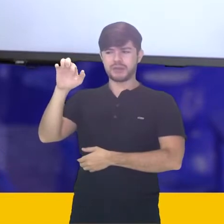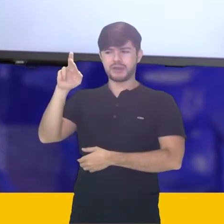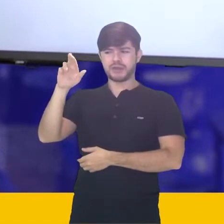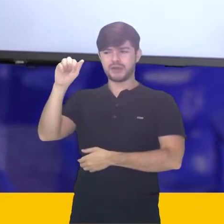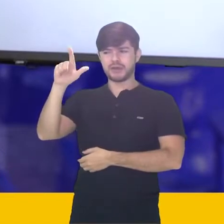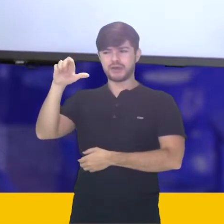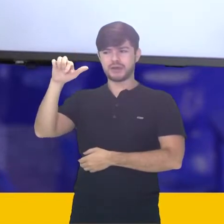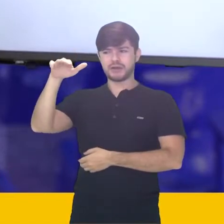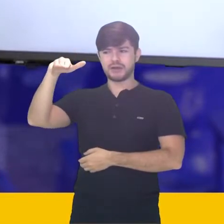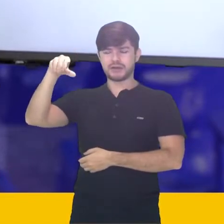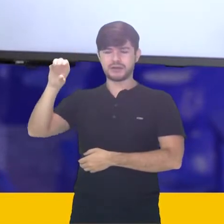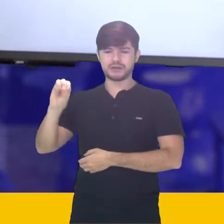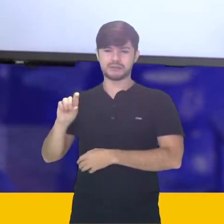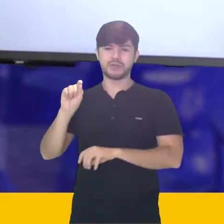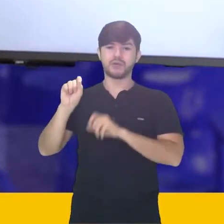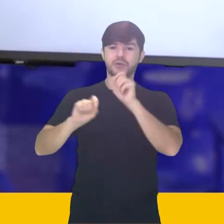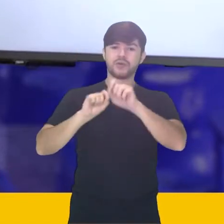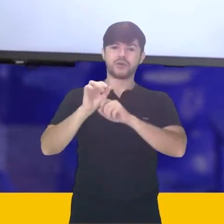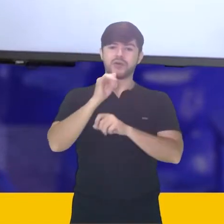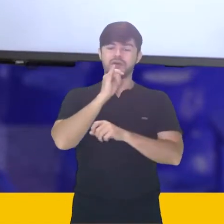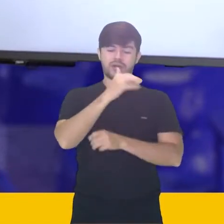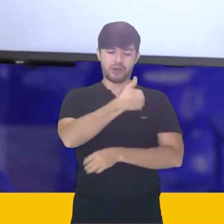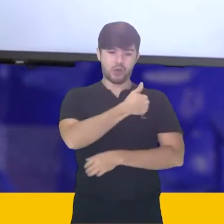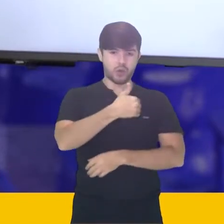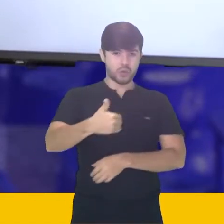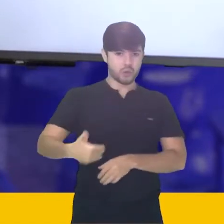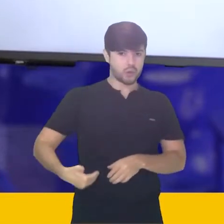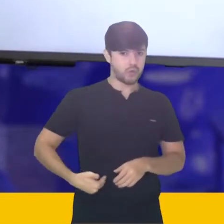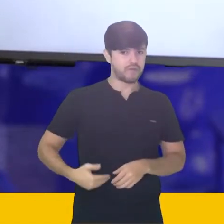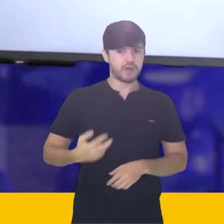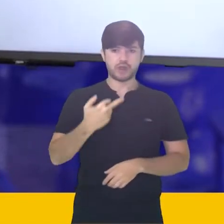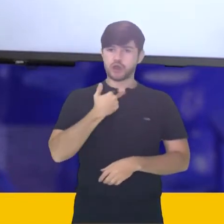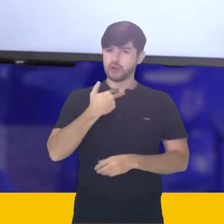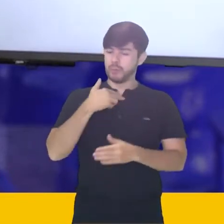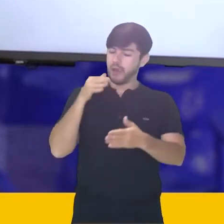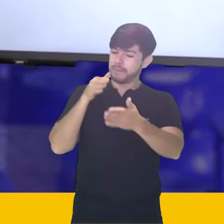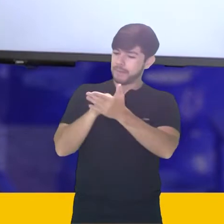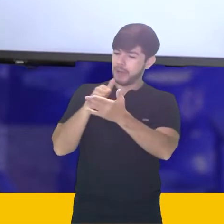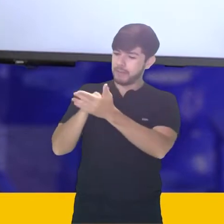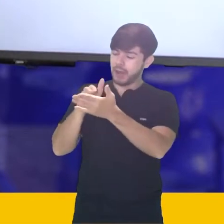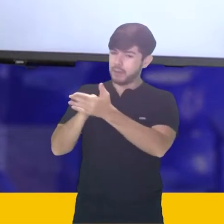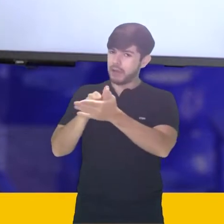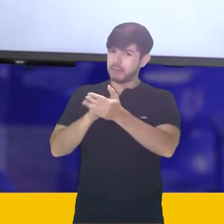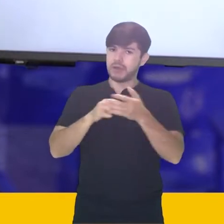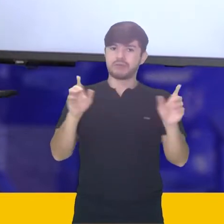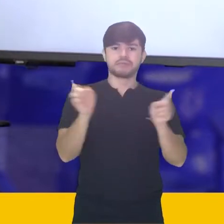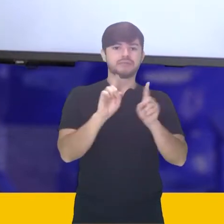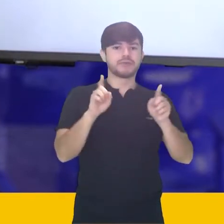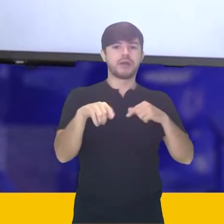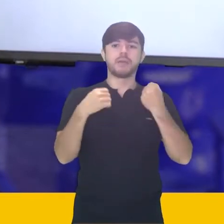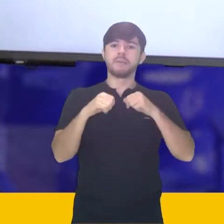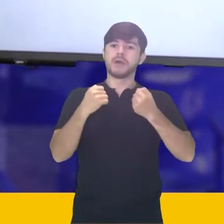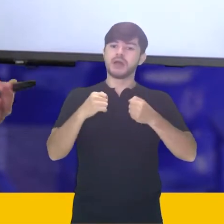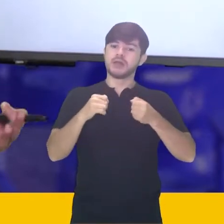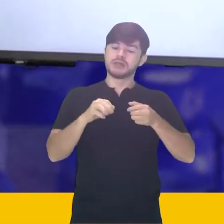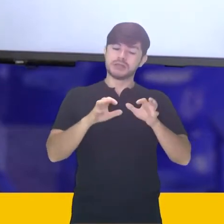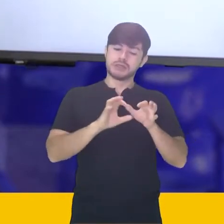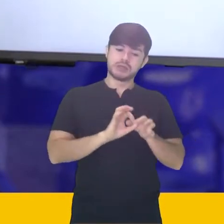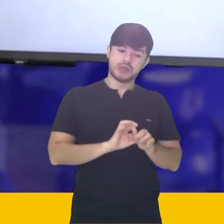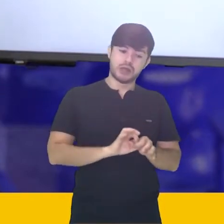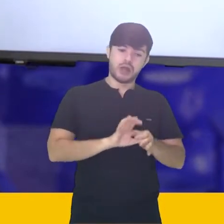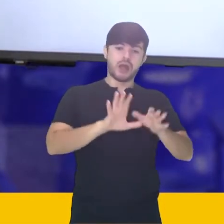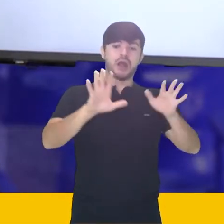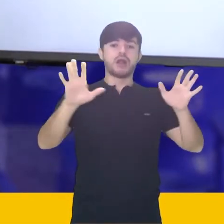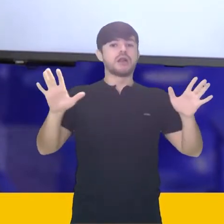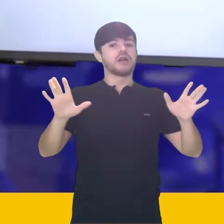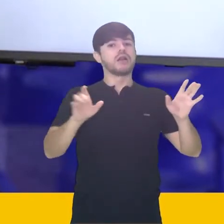Estado, né, que o governo não deve intervir na economia, no mercado. Deve deixar o mercado se regular a